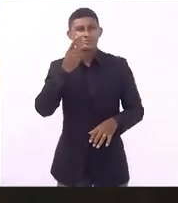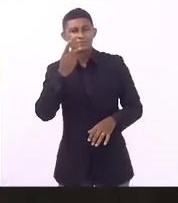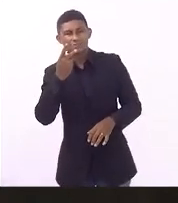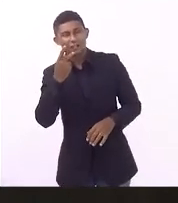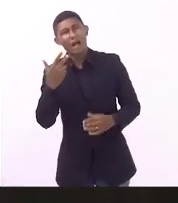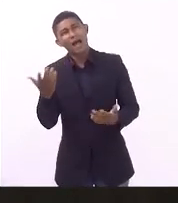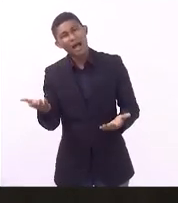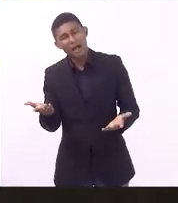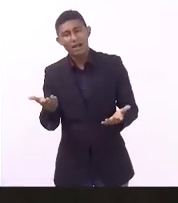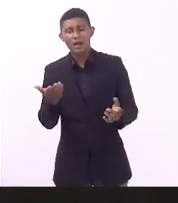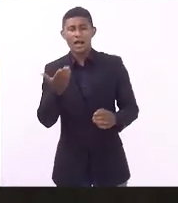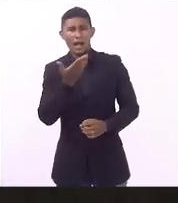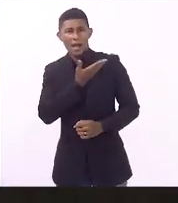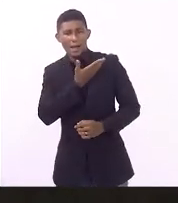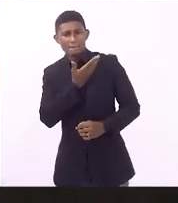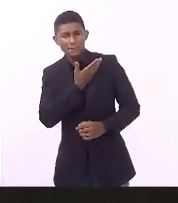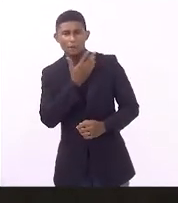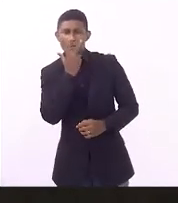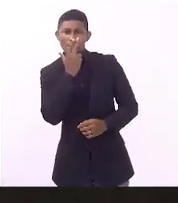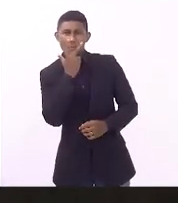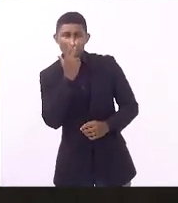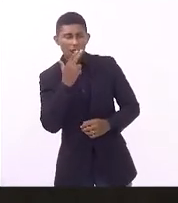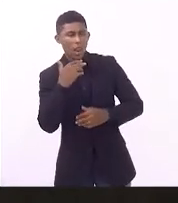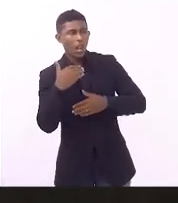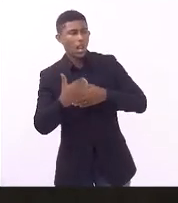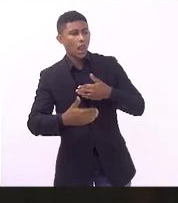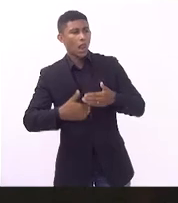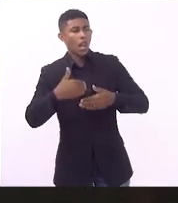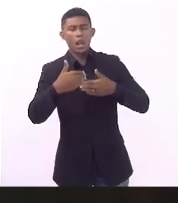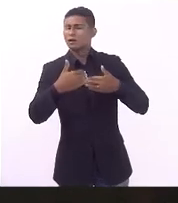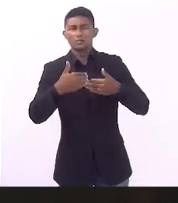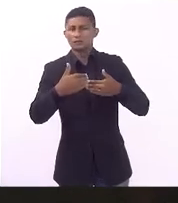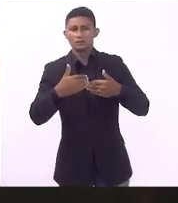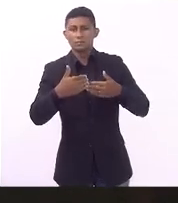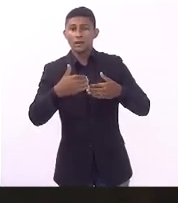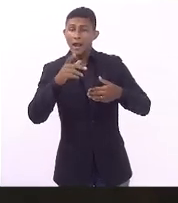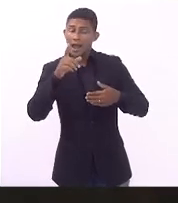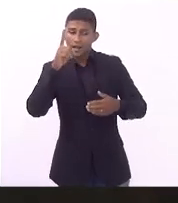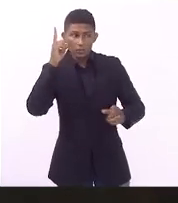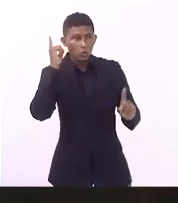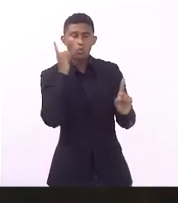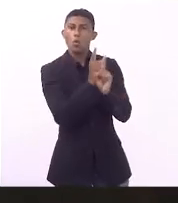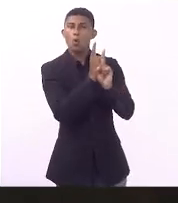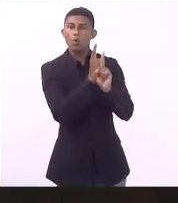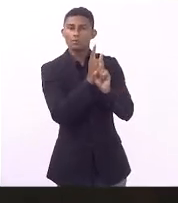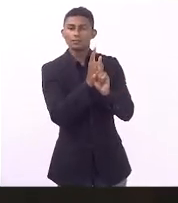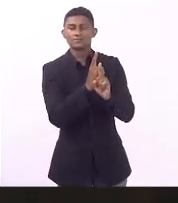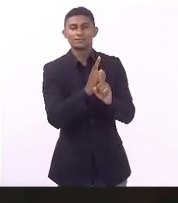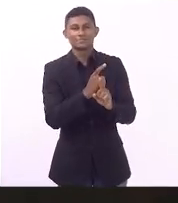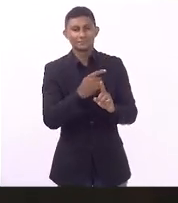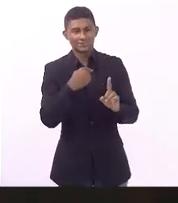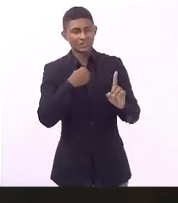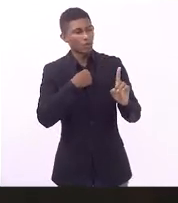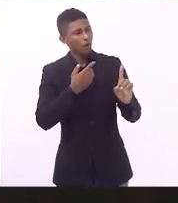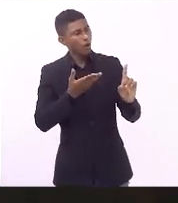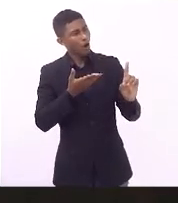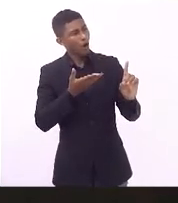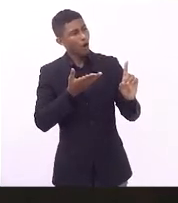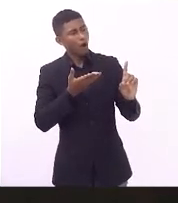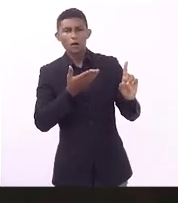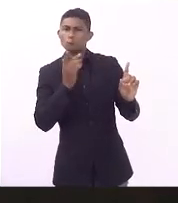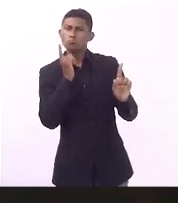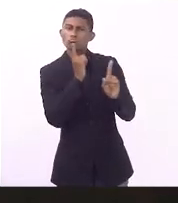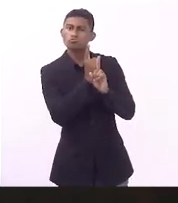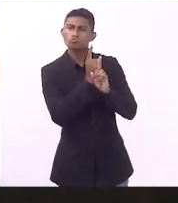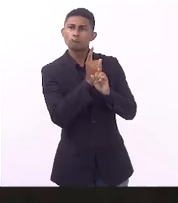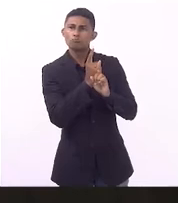não constrói, você encontra, você descobre. Eu me descobri um amigo do Pagé há muito mais tempo do que o tempo que nós